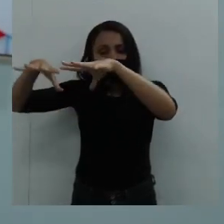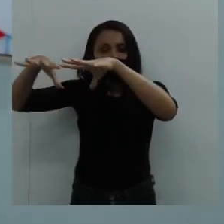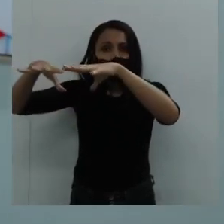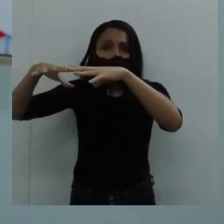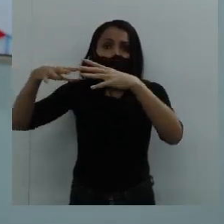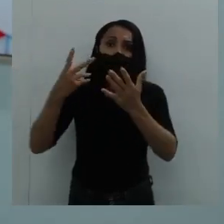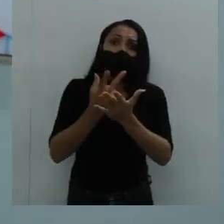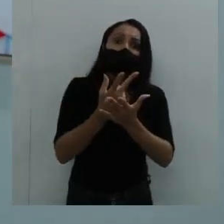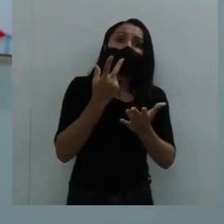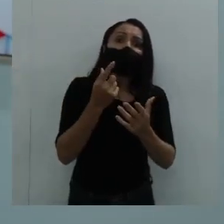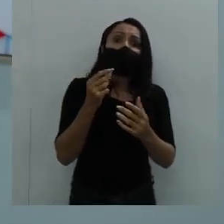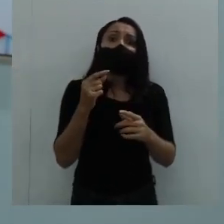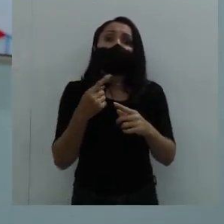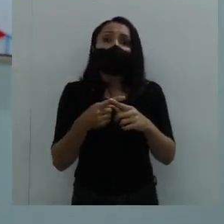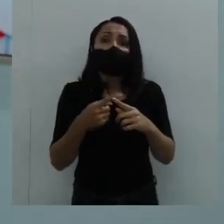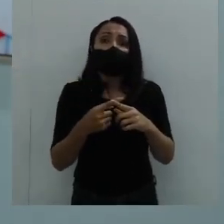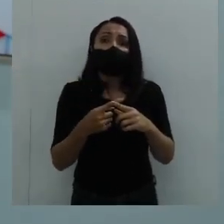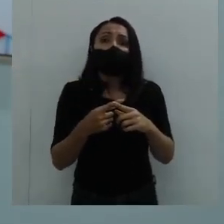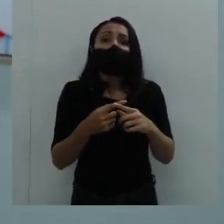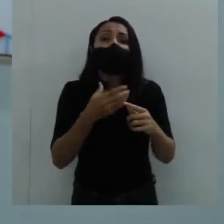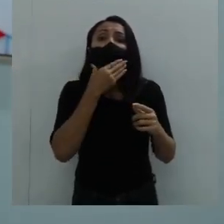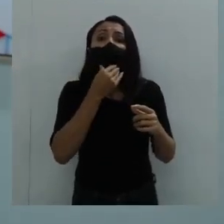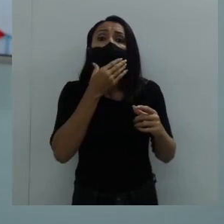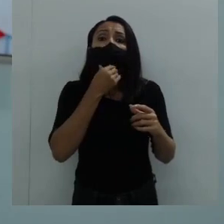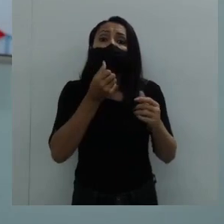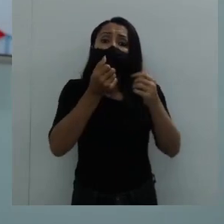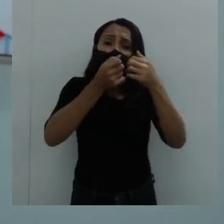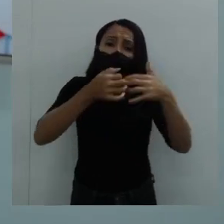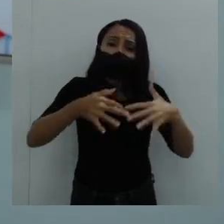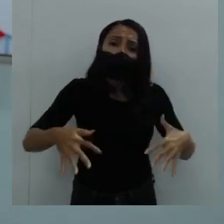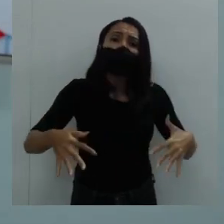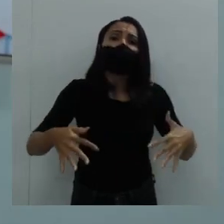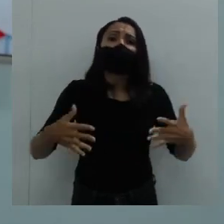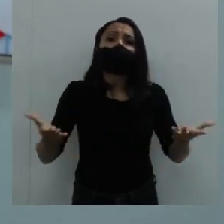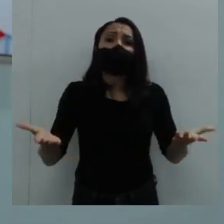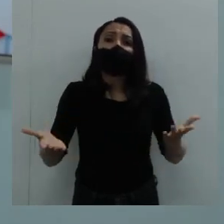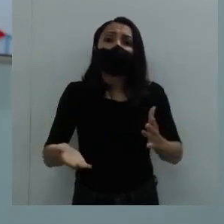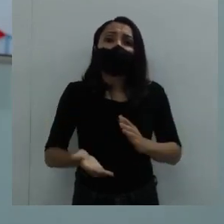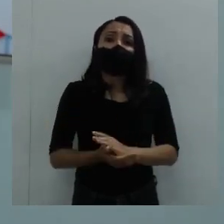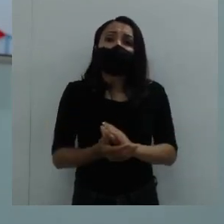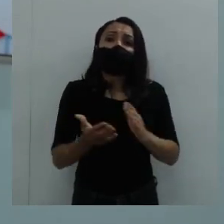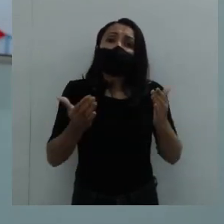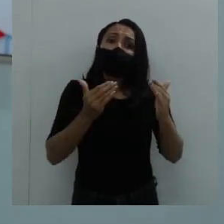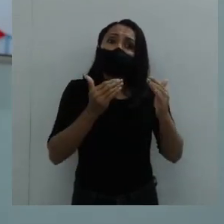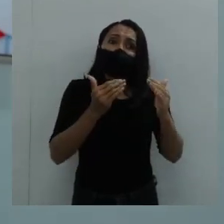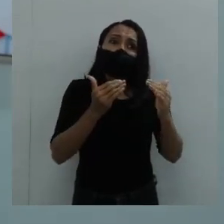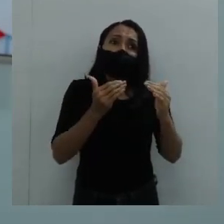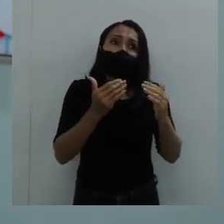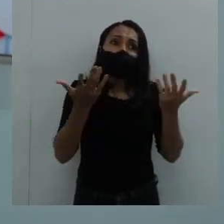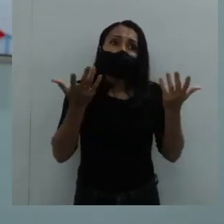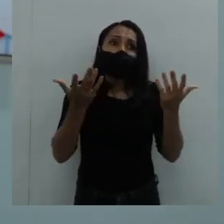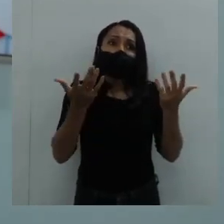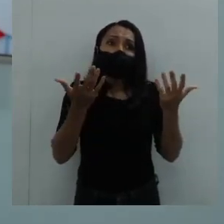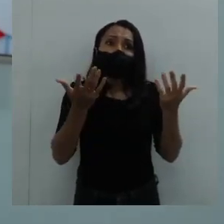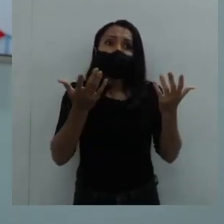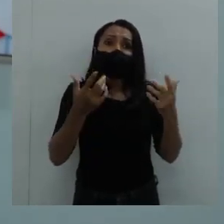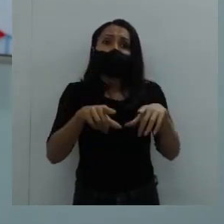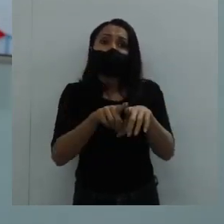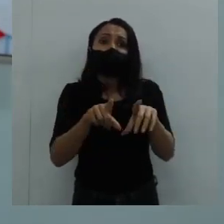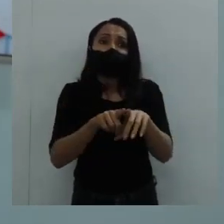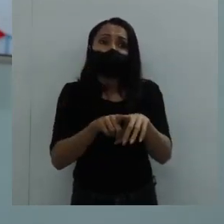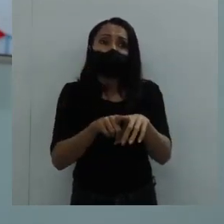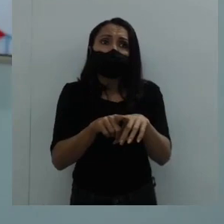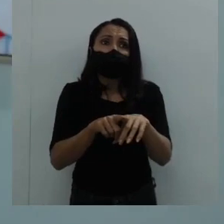Justamente pela ação do homem, que pegou um efeito estufa, que era um processo natural, né?